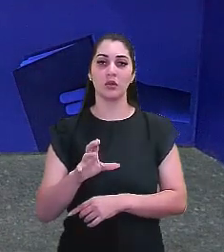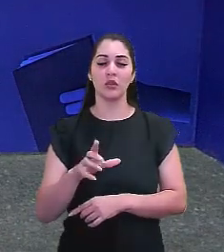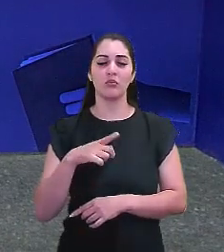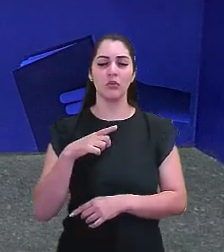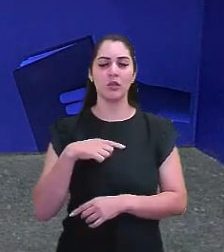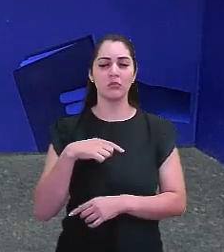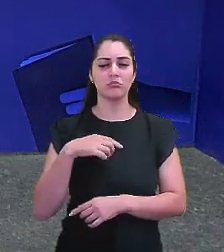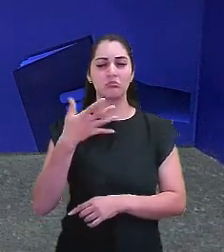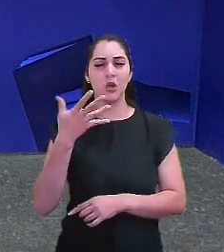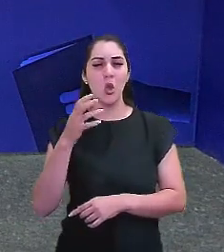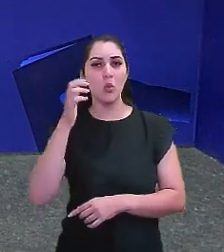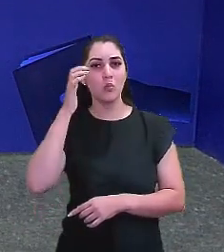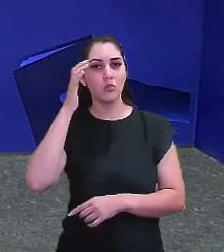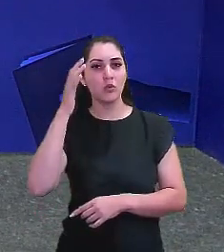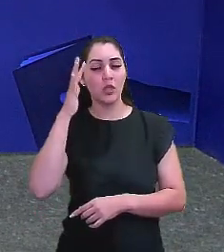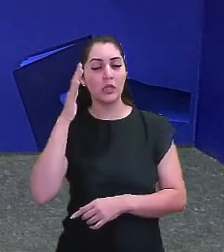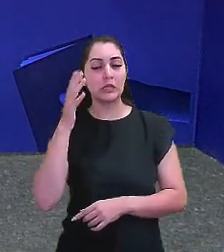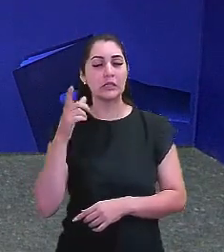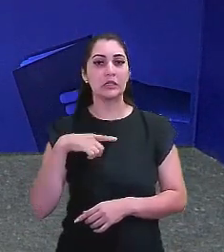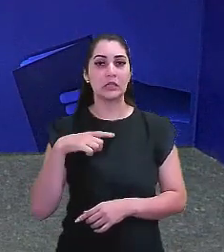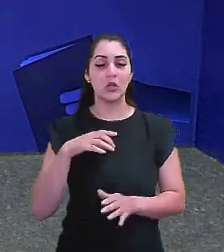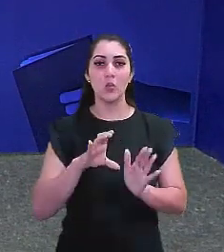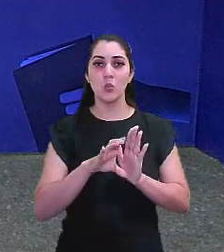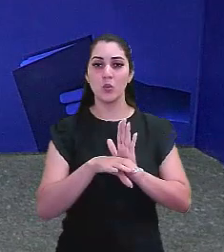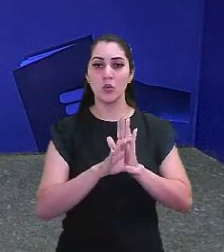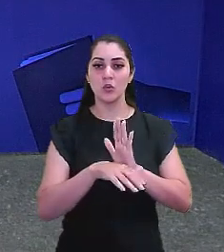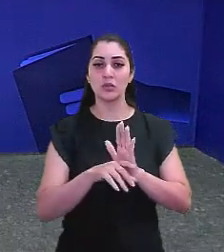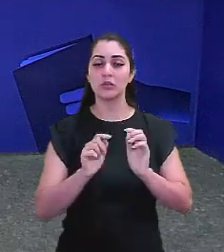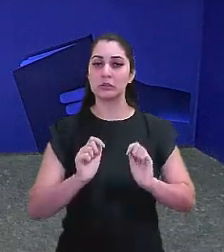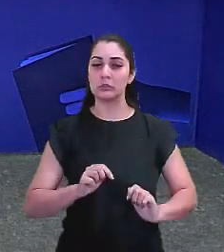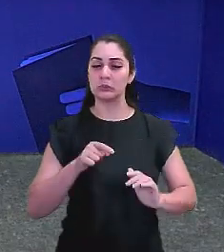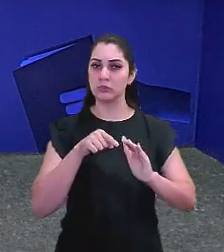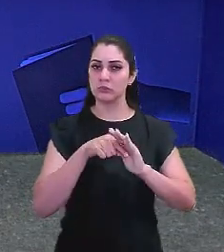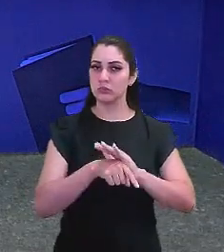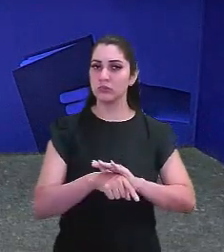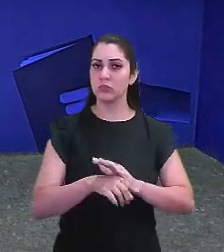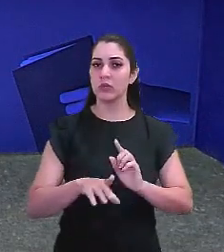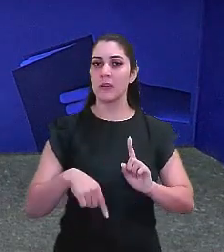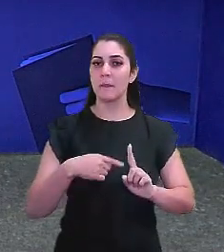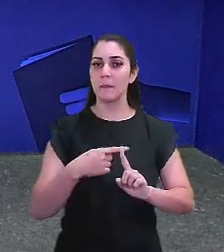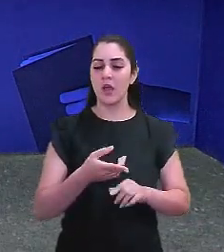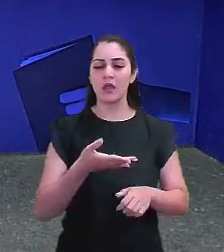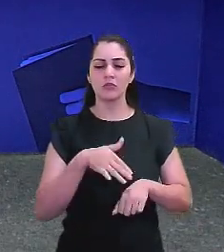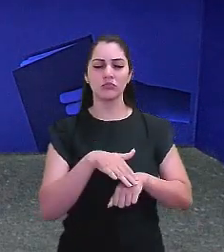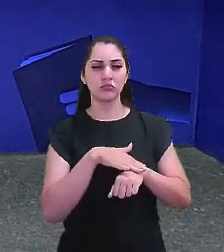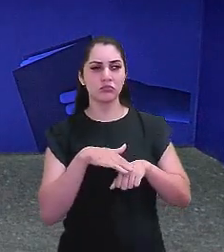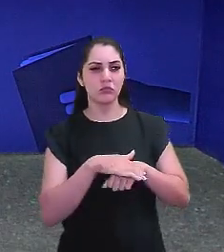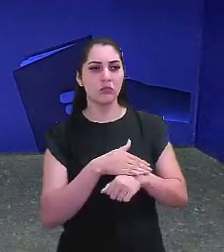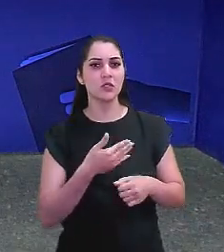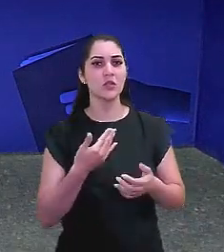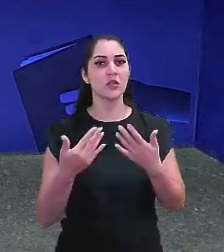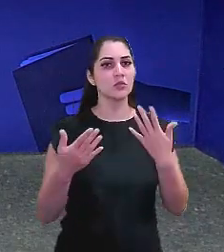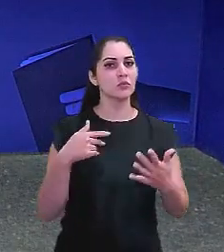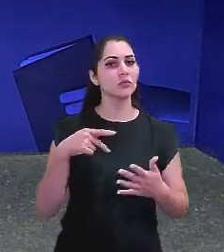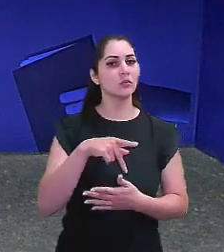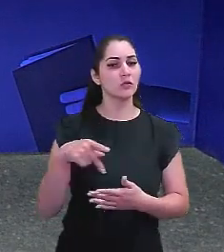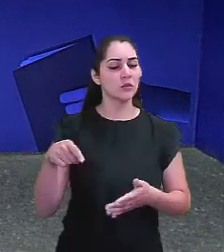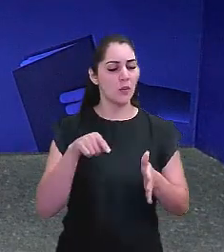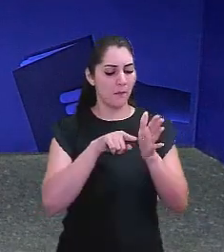se apropriar aí de alguns conceitos e poder, né, se aprofundar mais, né, conversando aí com seu professor, pesquisando